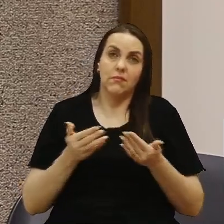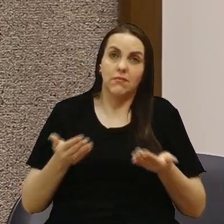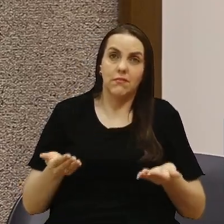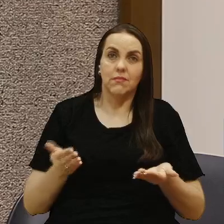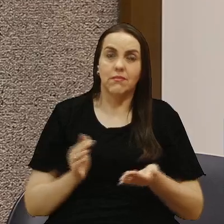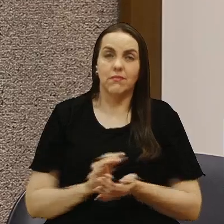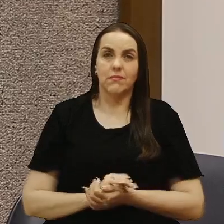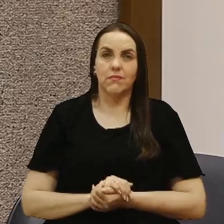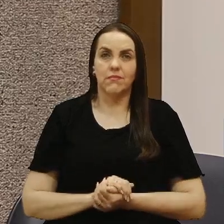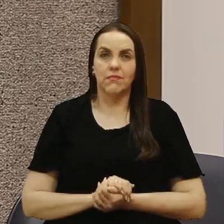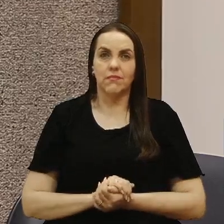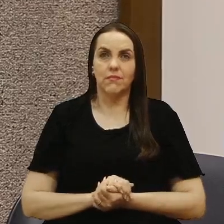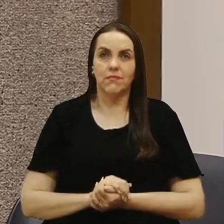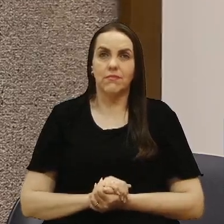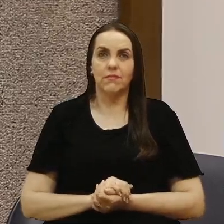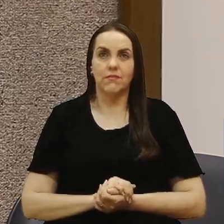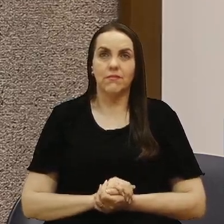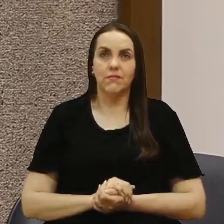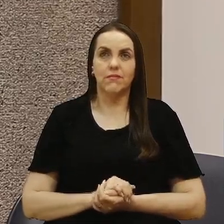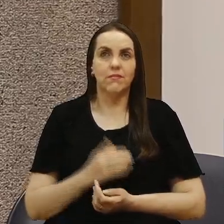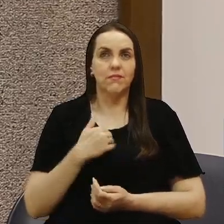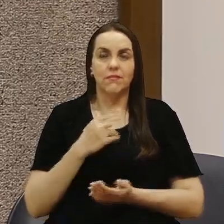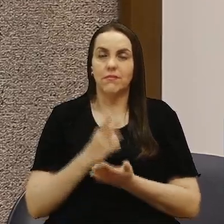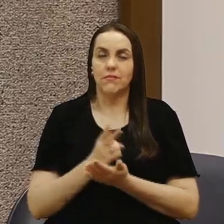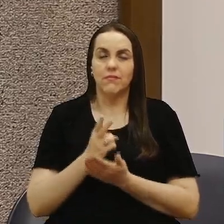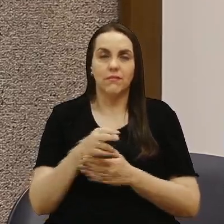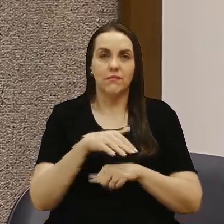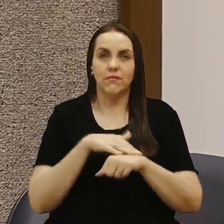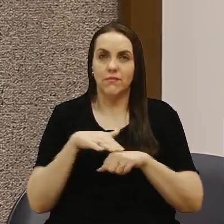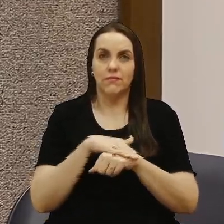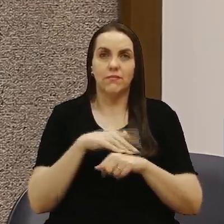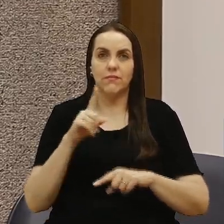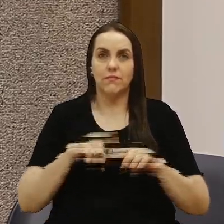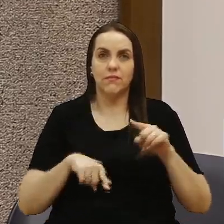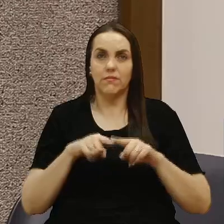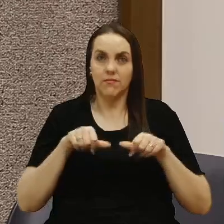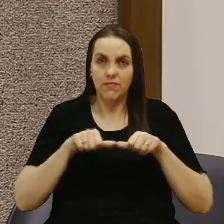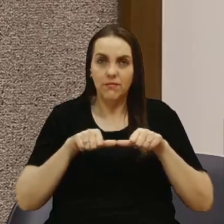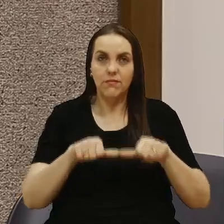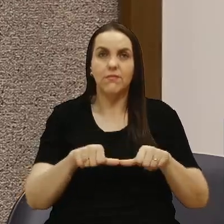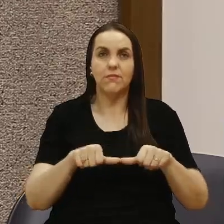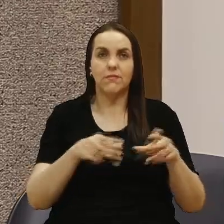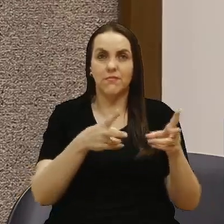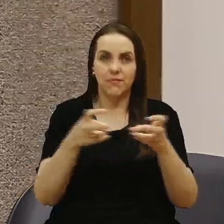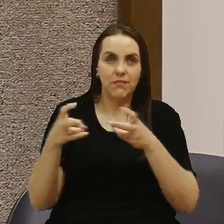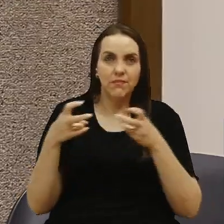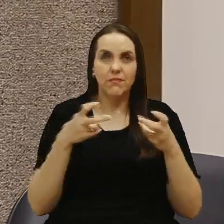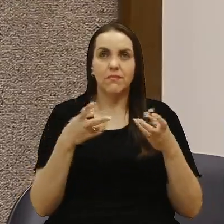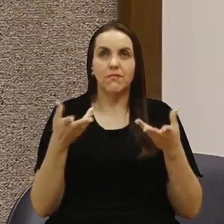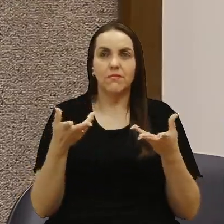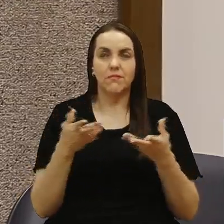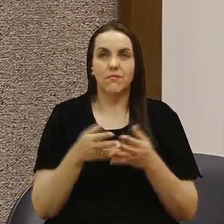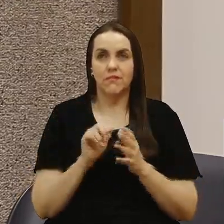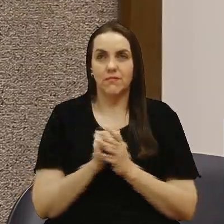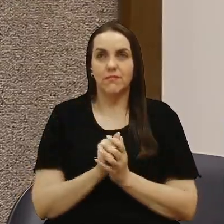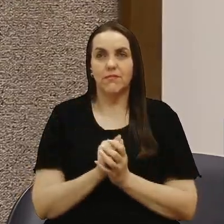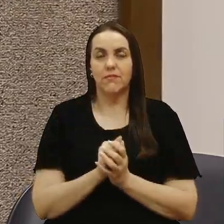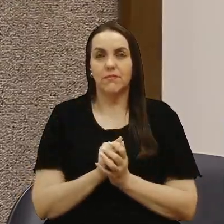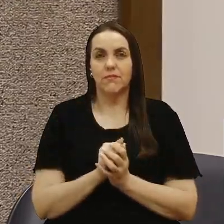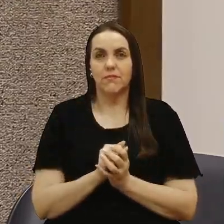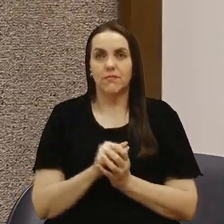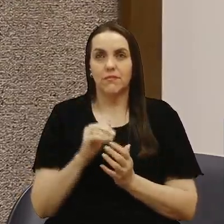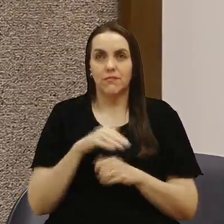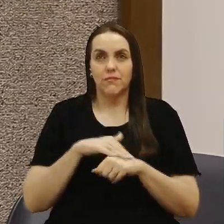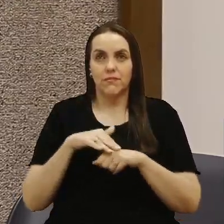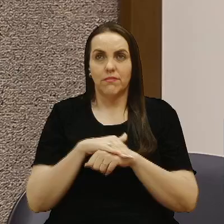Então, eu sempre converso quando vou nos mercados, quando percebo que é alguém de fora, eu converso. Vocês